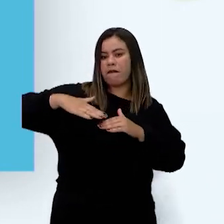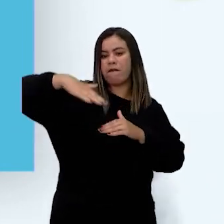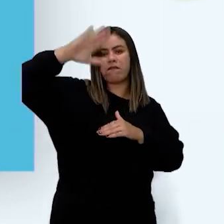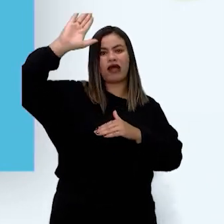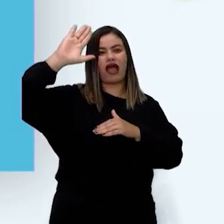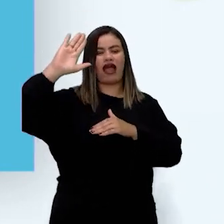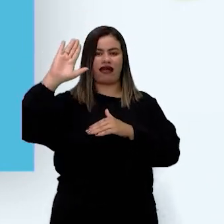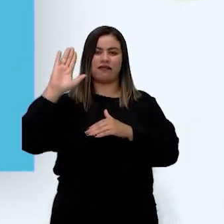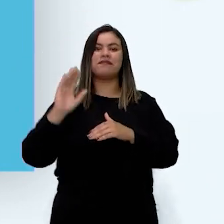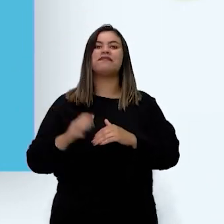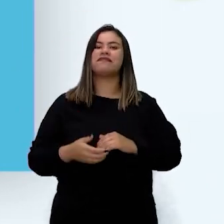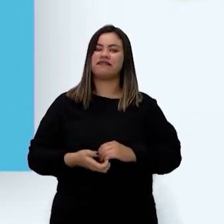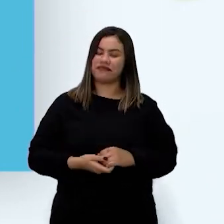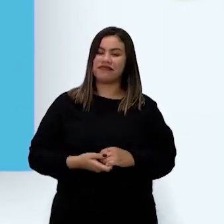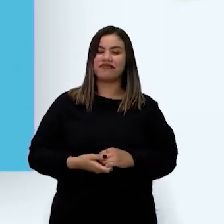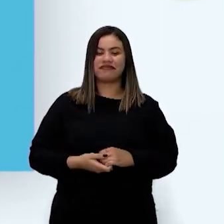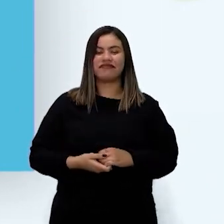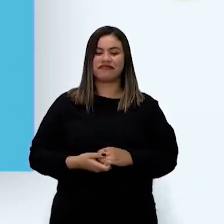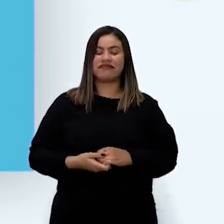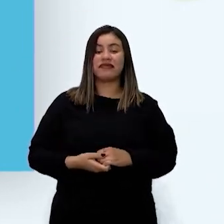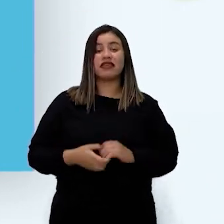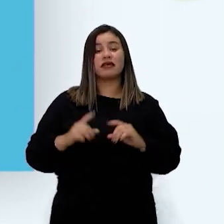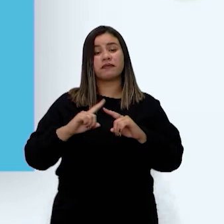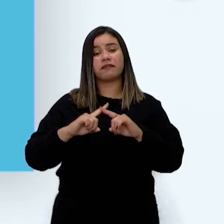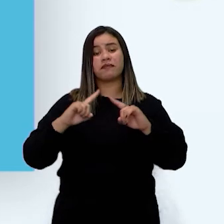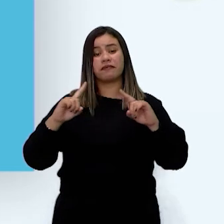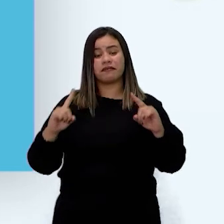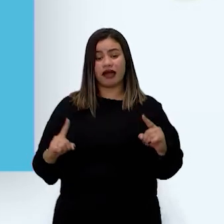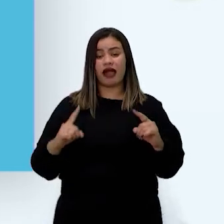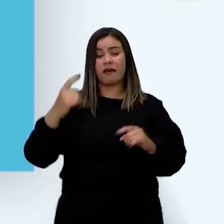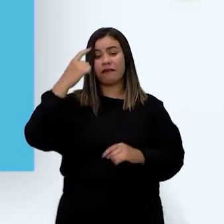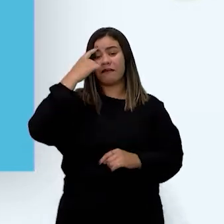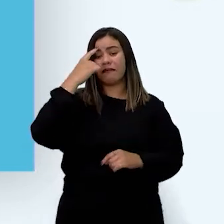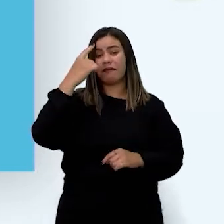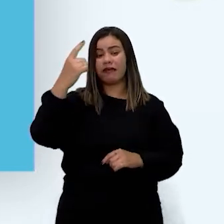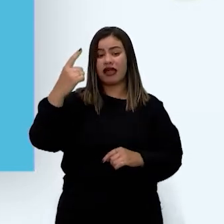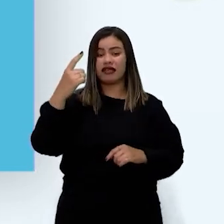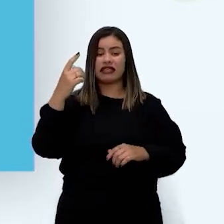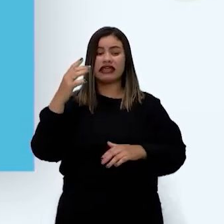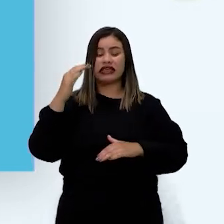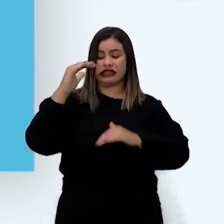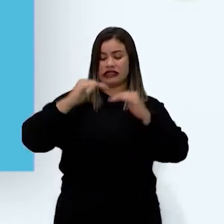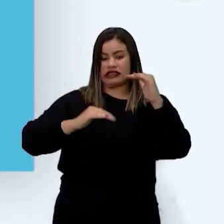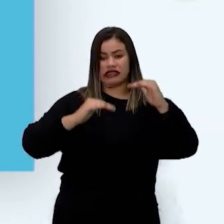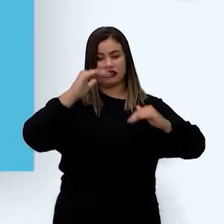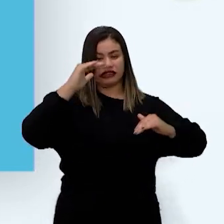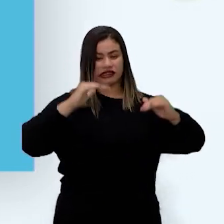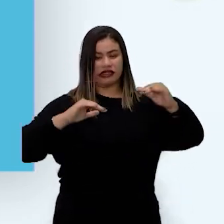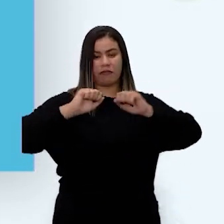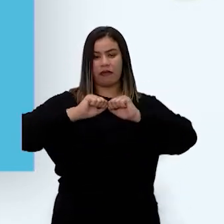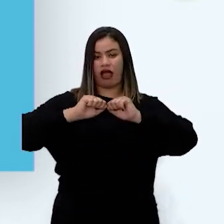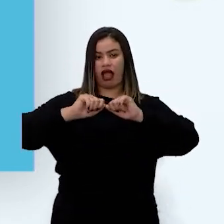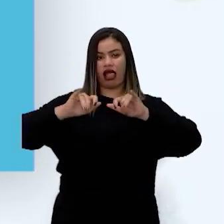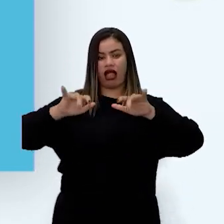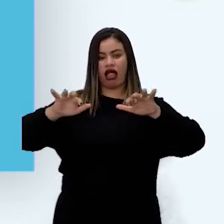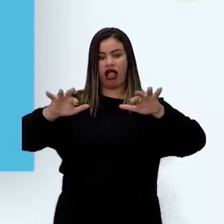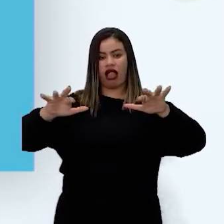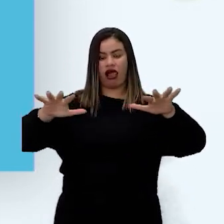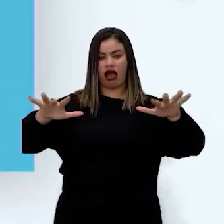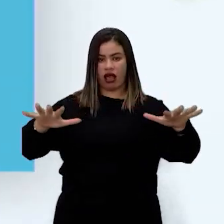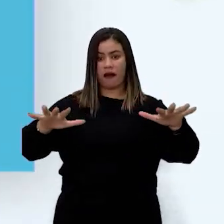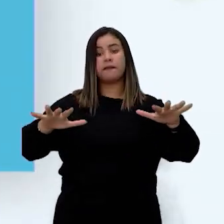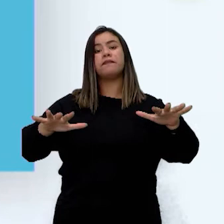em termos quantitativos. Entretanto, internamente existe uma grande variação na distribuição hídrica em relação à